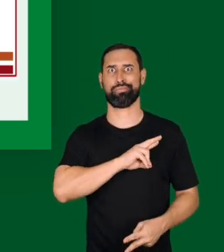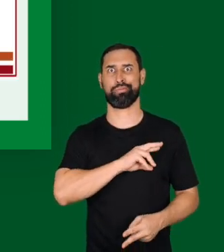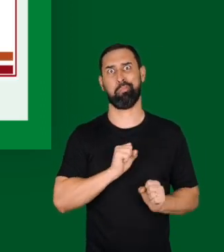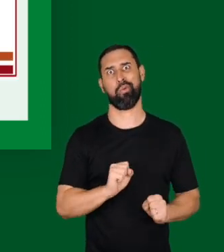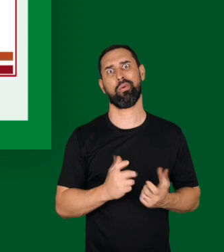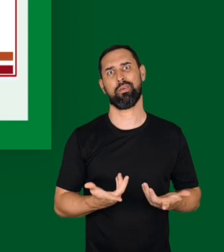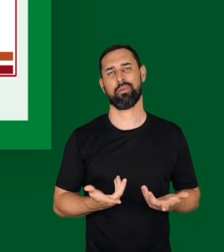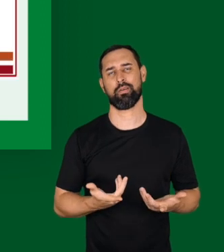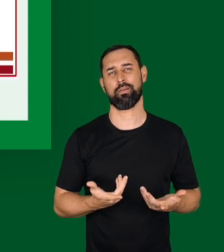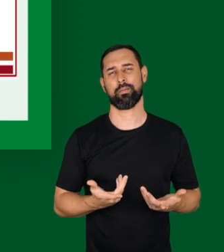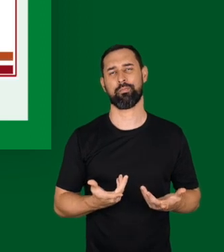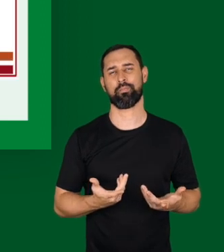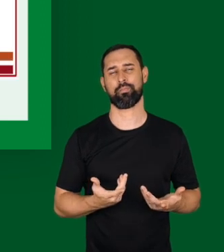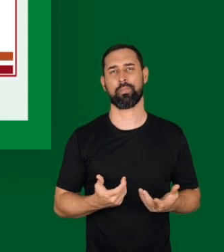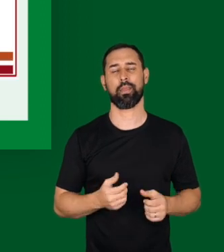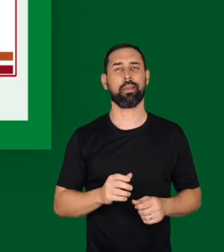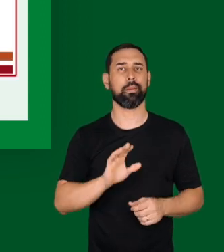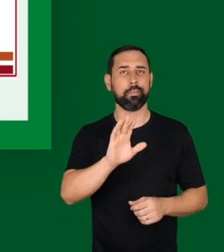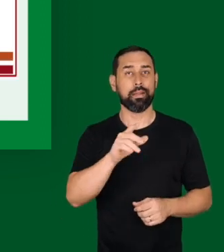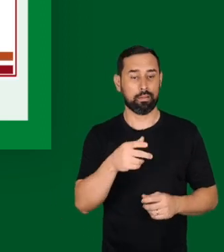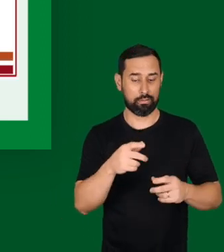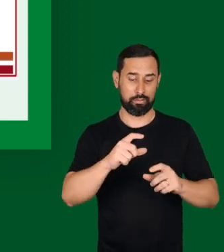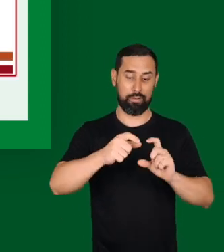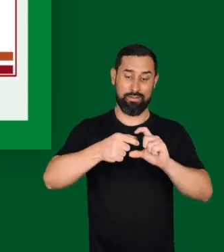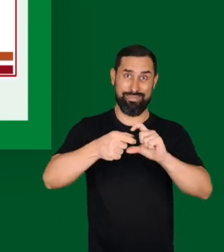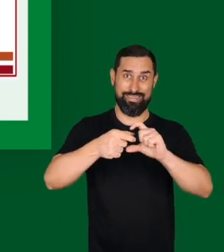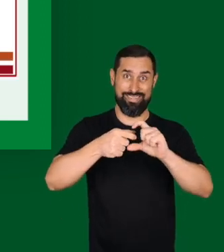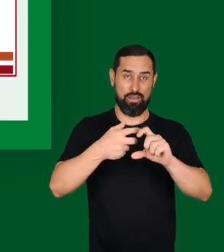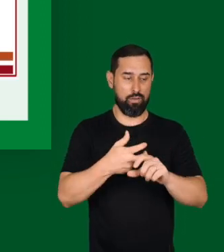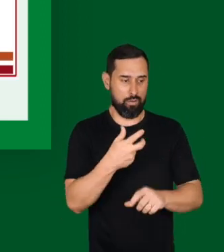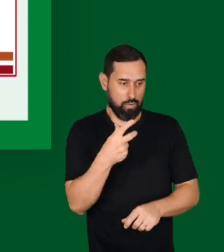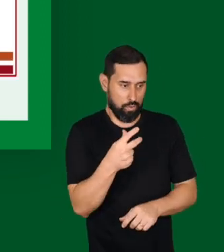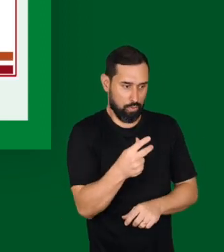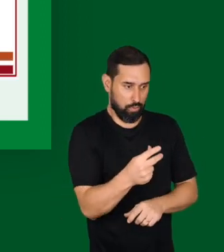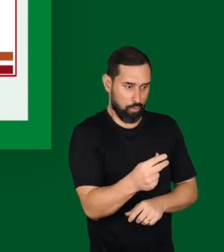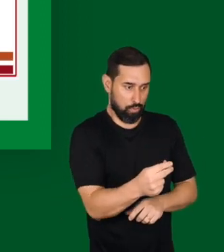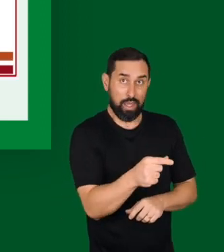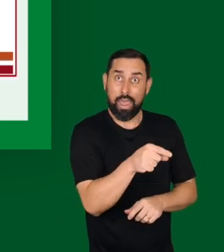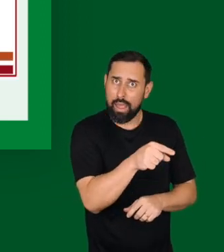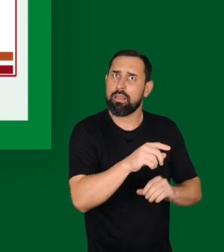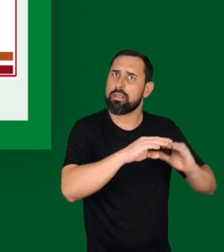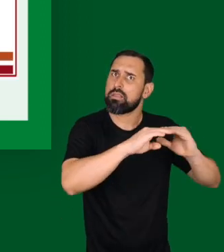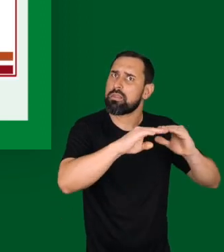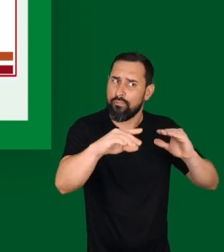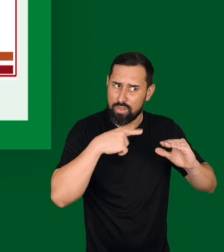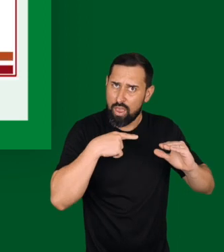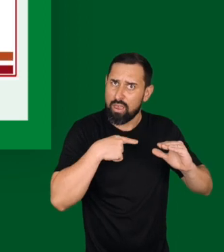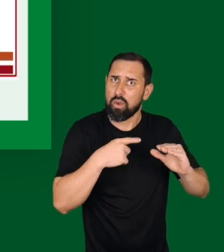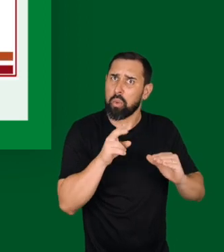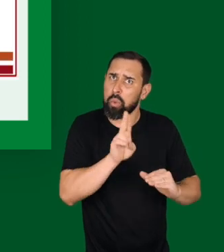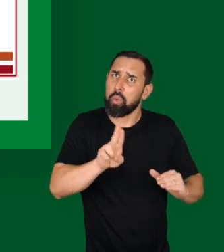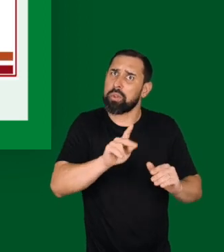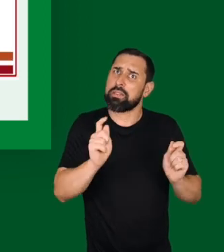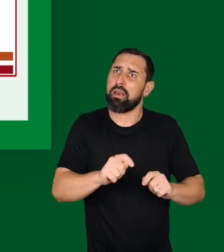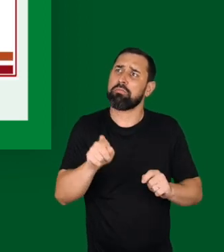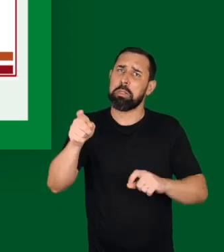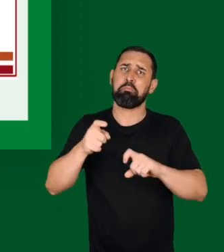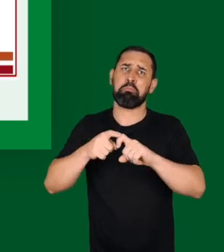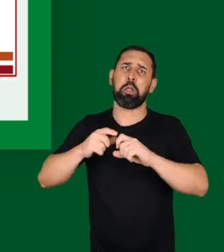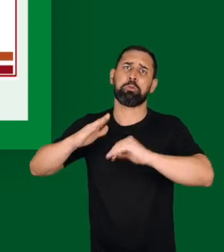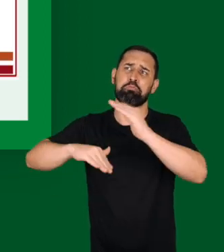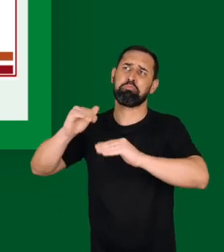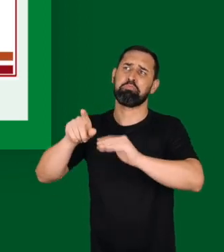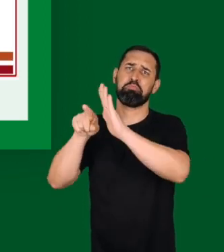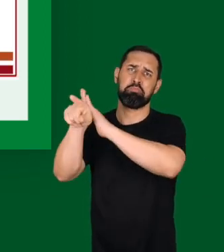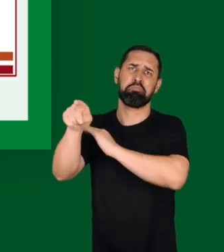você faz uma parada dessa criança, né? Mas assim, isso são ritmos, são drogas que podem ser usadas numa situação estáveis.